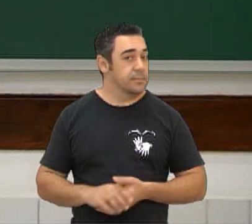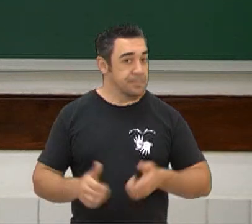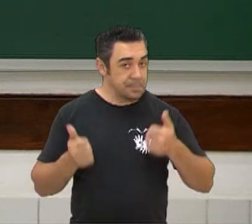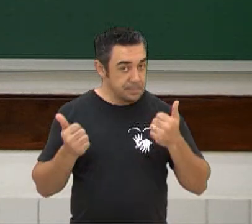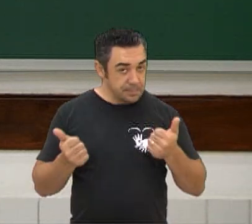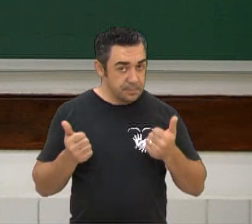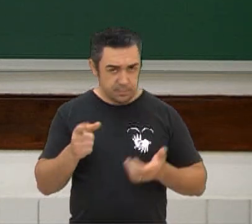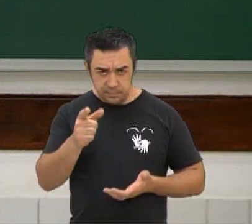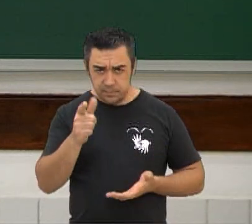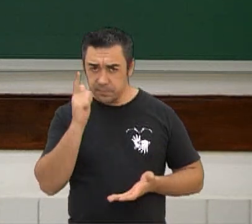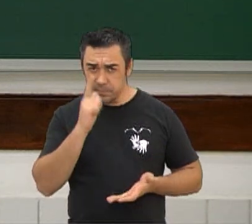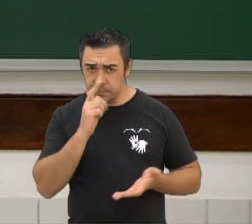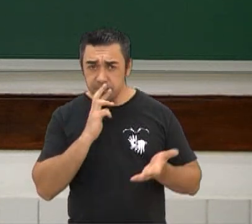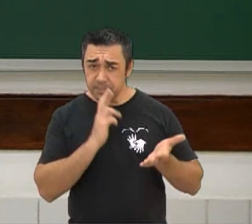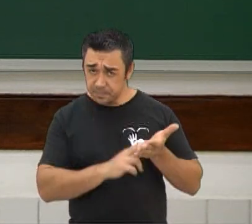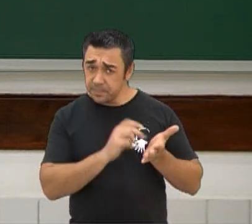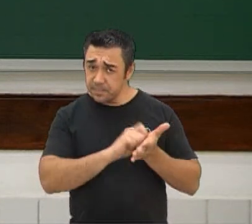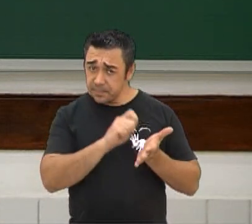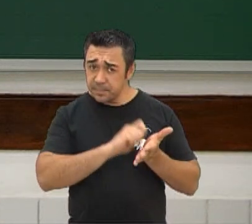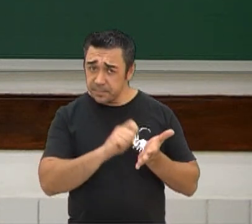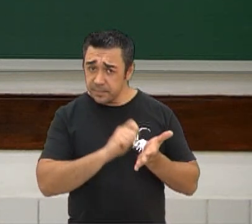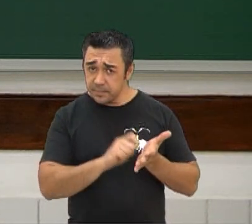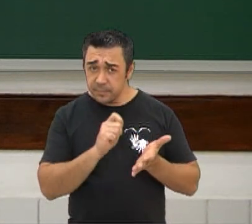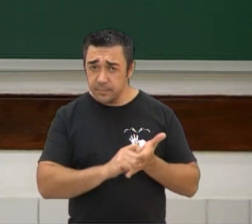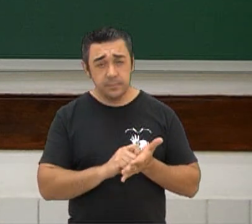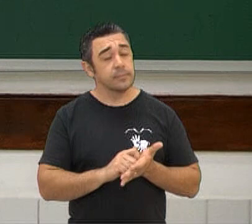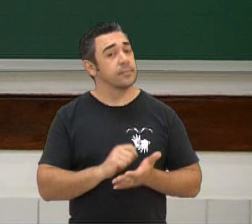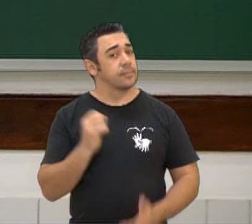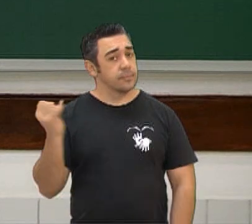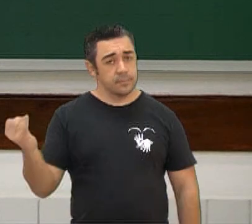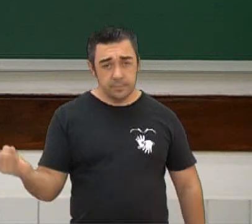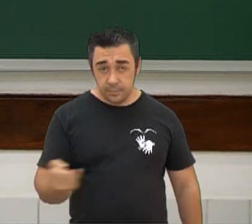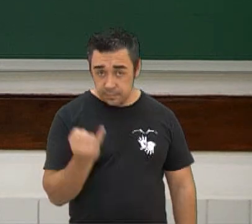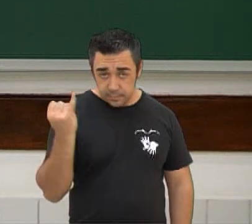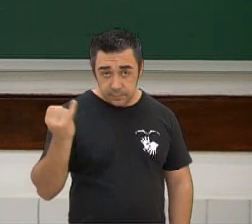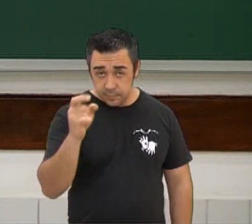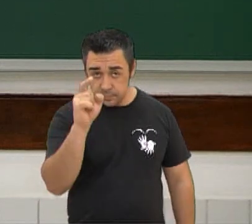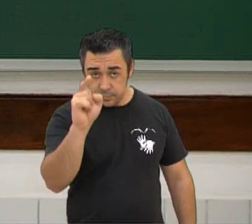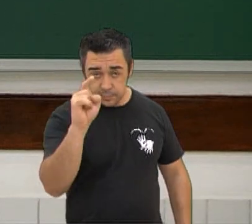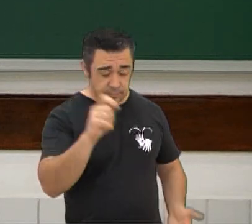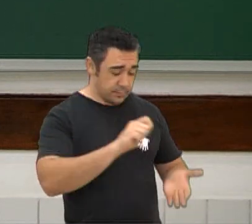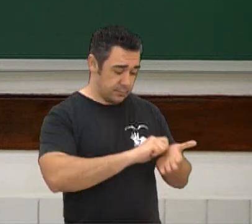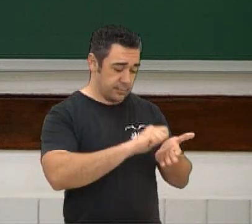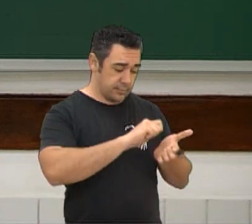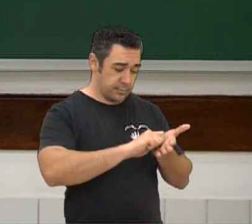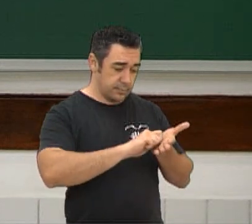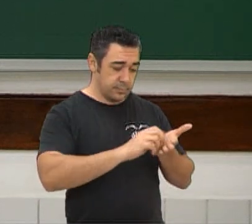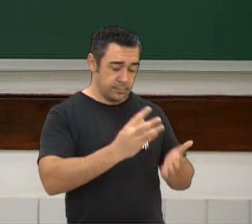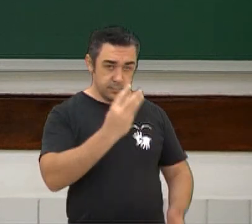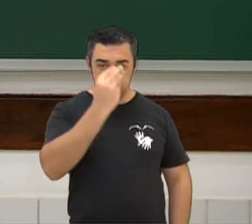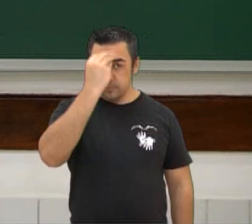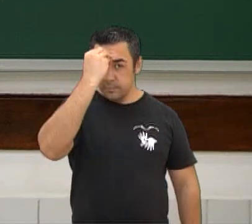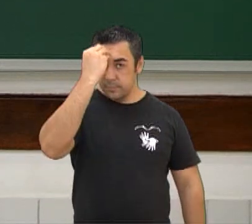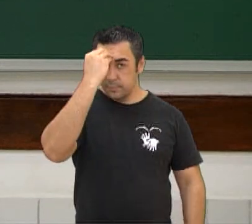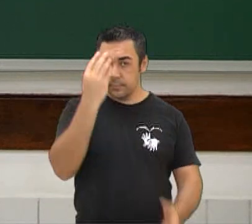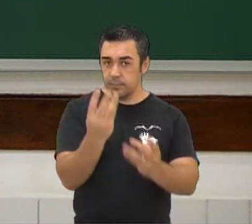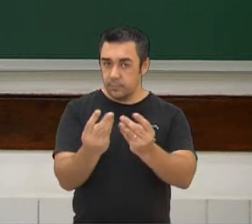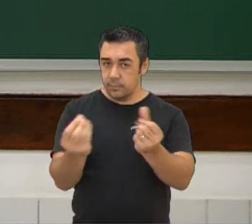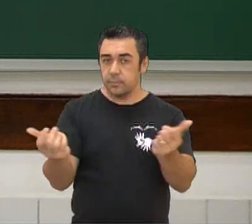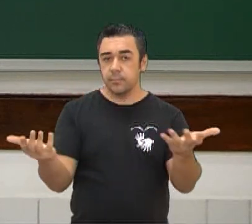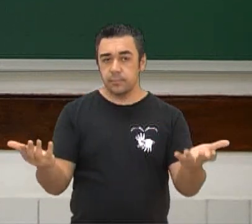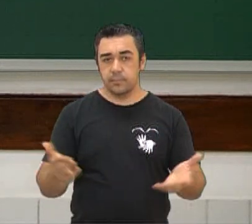Muito bem, conseguiu fazer a tua anotação? É sempre importante anotar para memorizar com mais